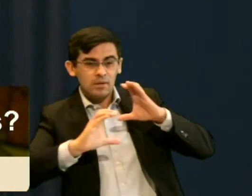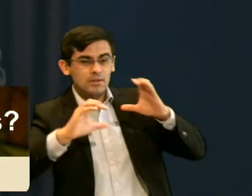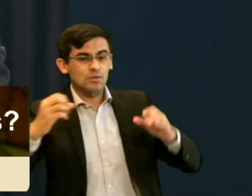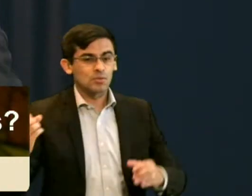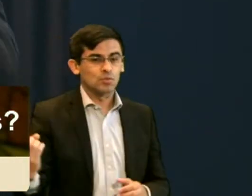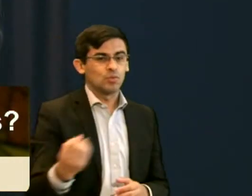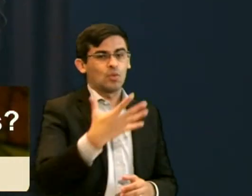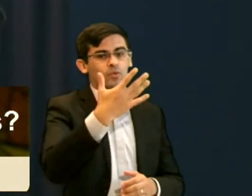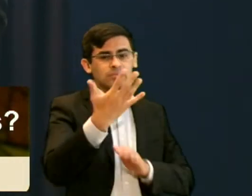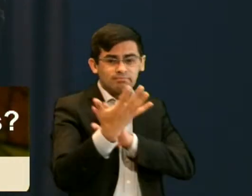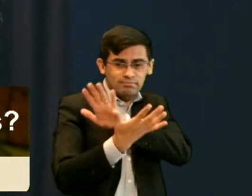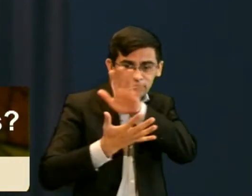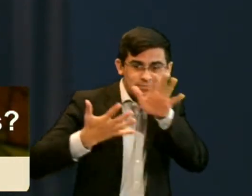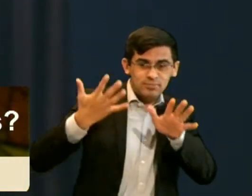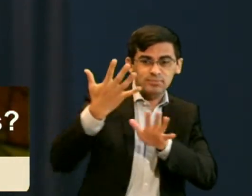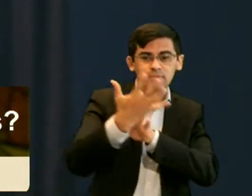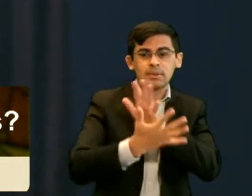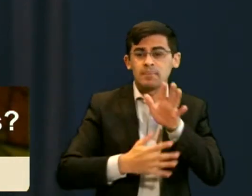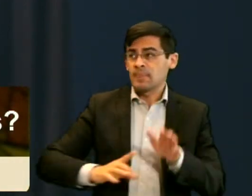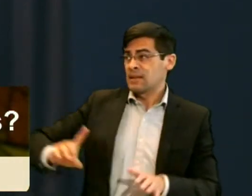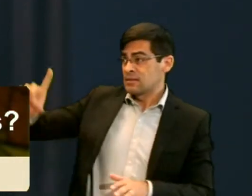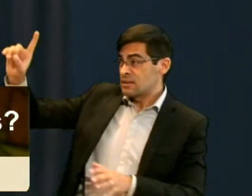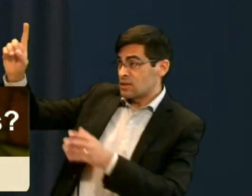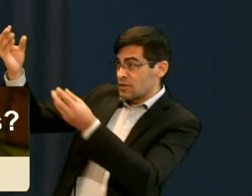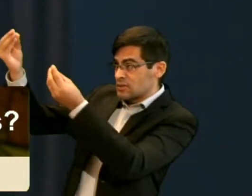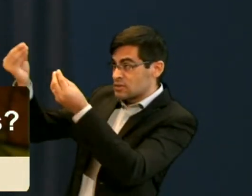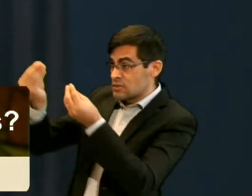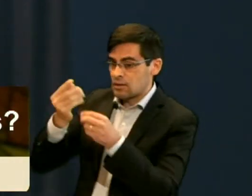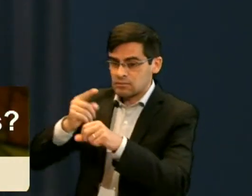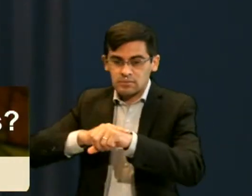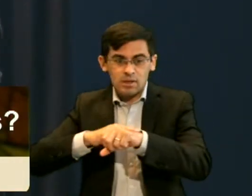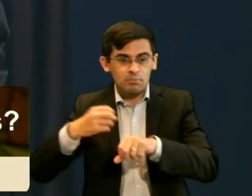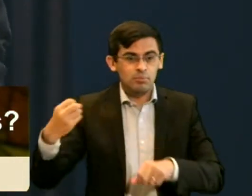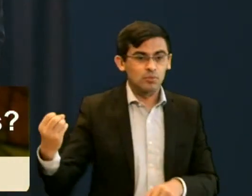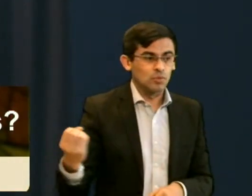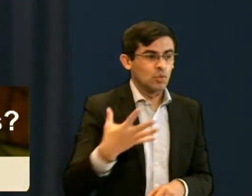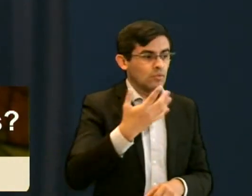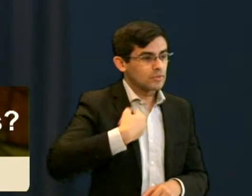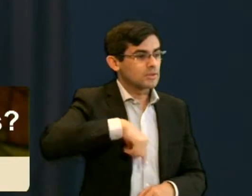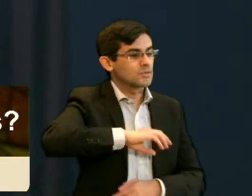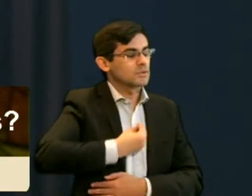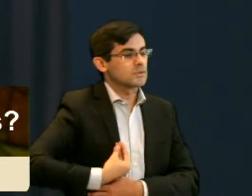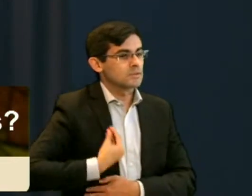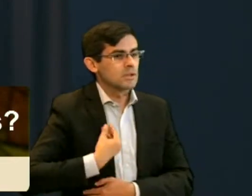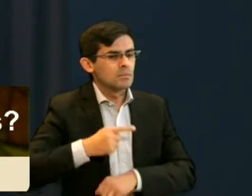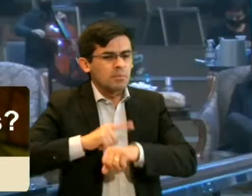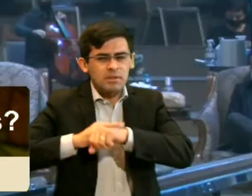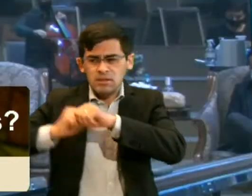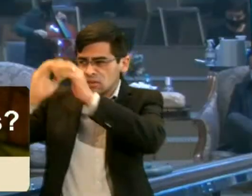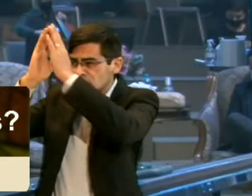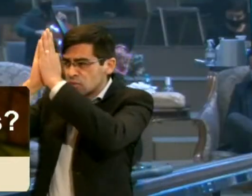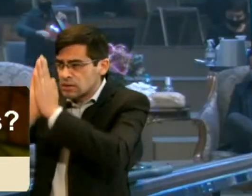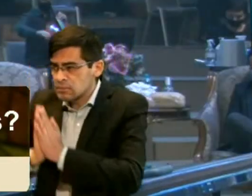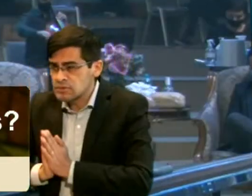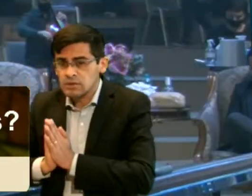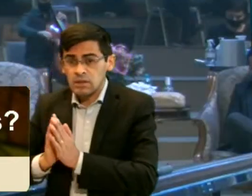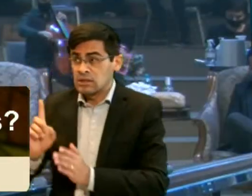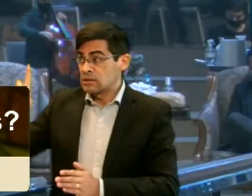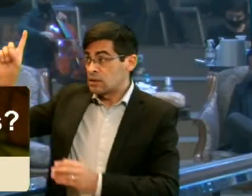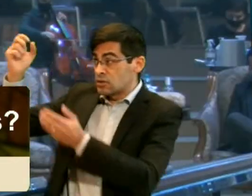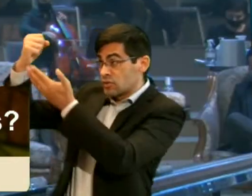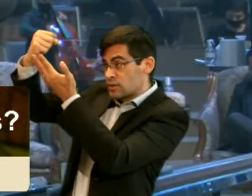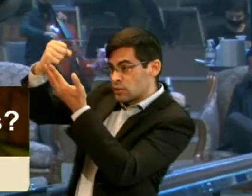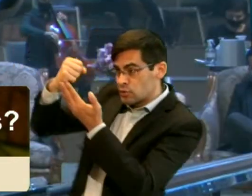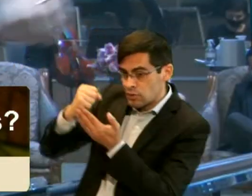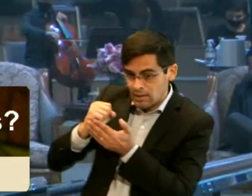nossas bocas. Ele vai trazer um tempo novo sobre nós. Enquanto adoramos, Ele vai nos levantar